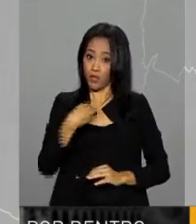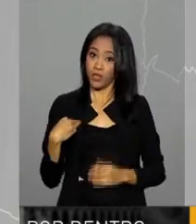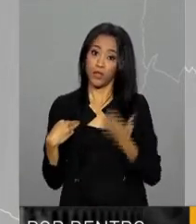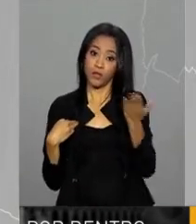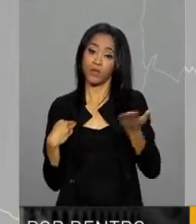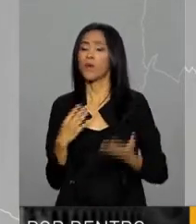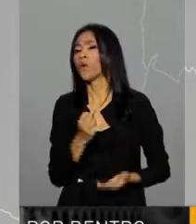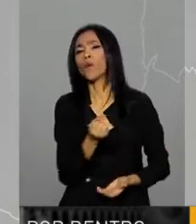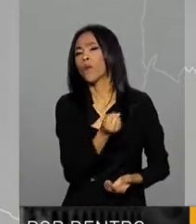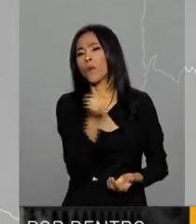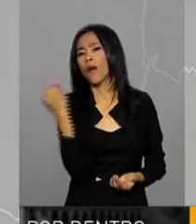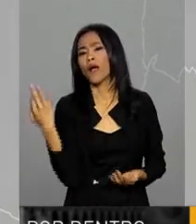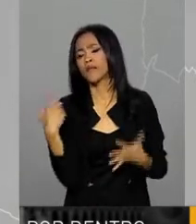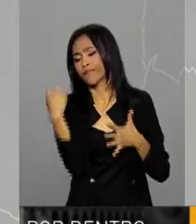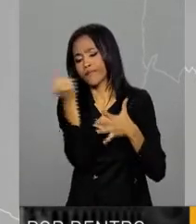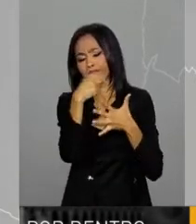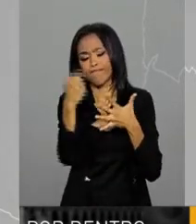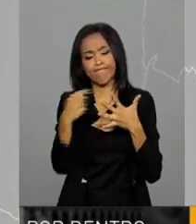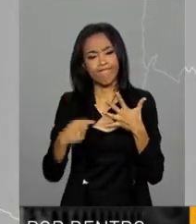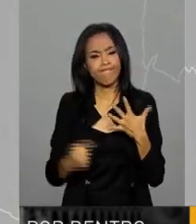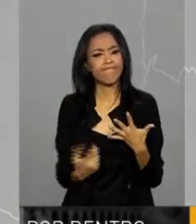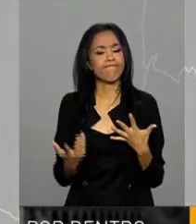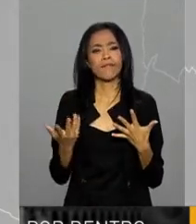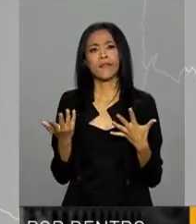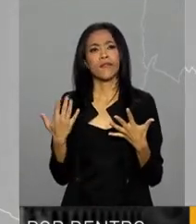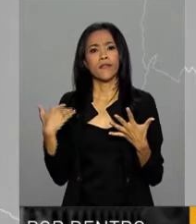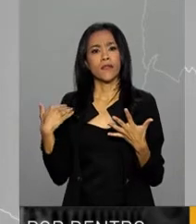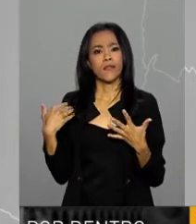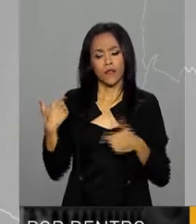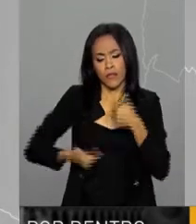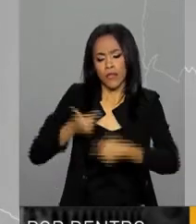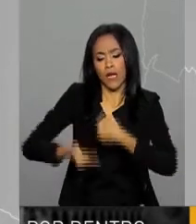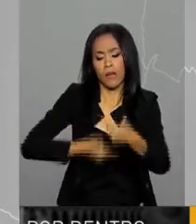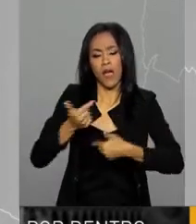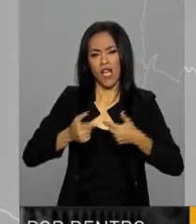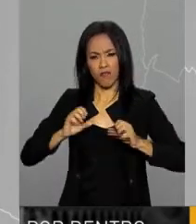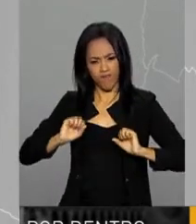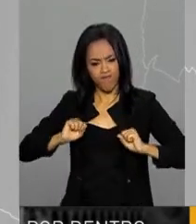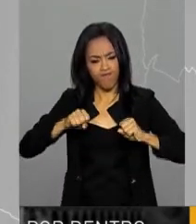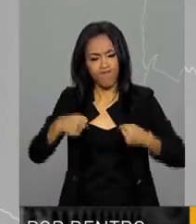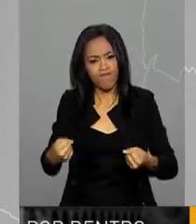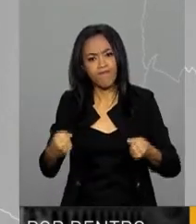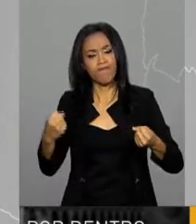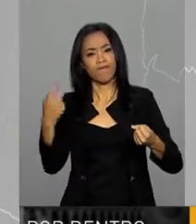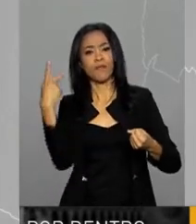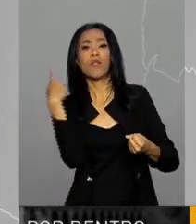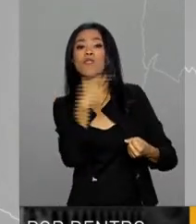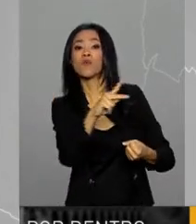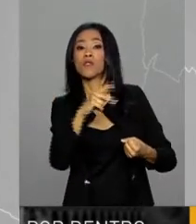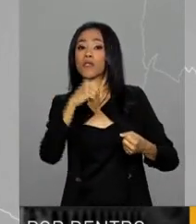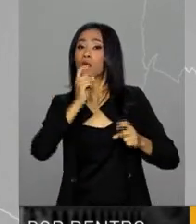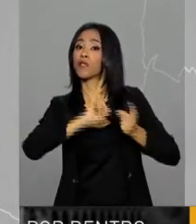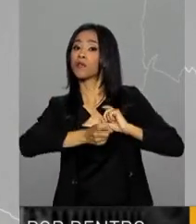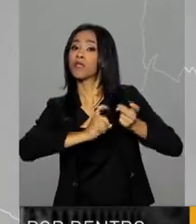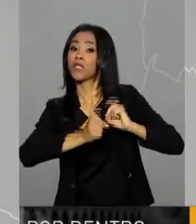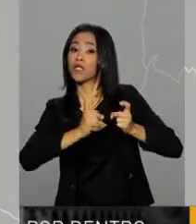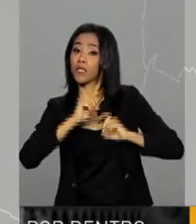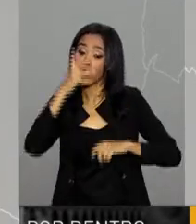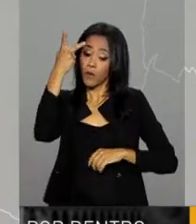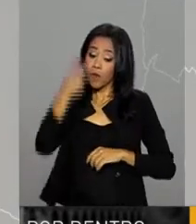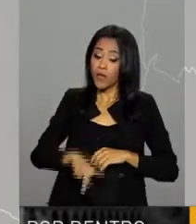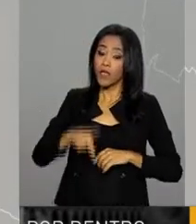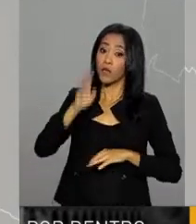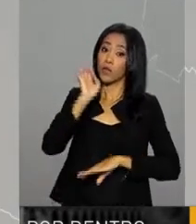sopas foram à qual estão sendo atrações mais extensivo da sugestão aqui para o nosso estado do